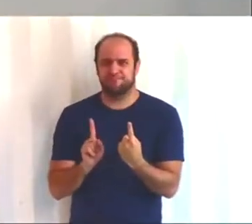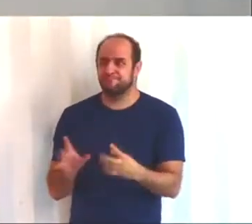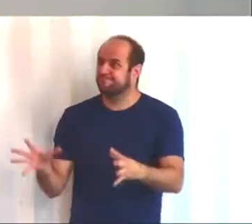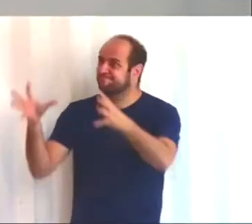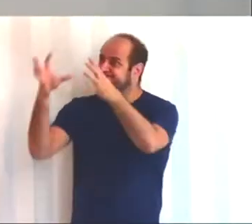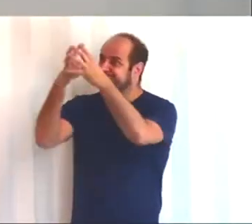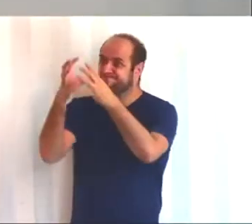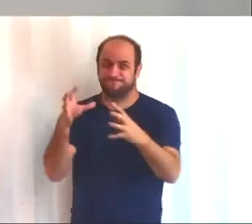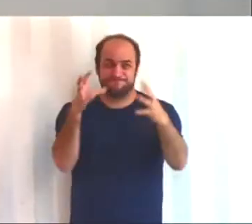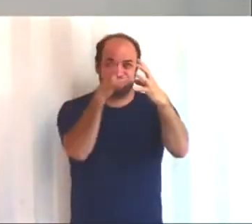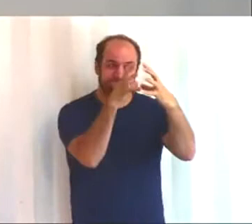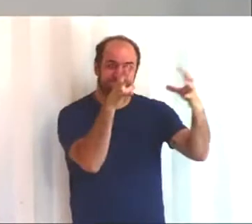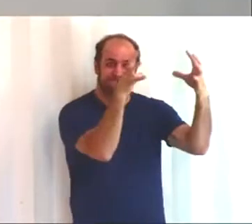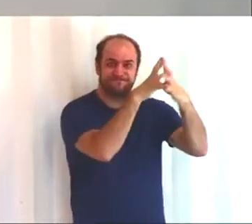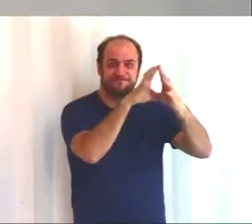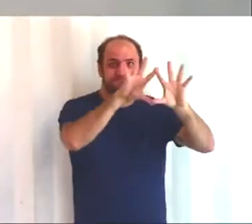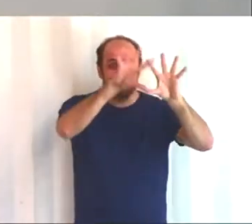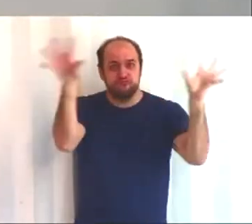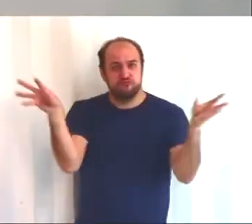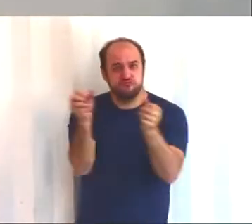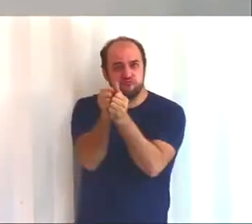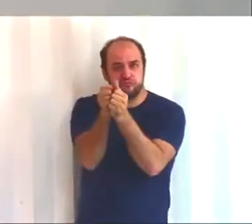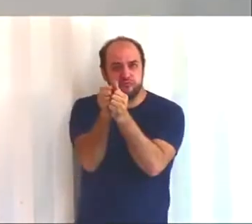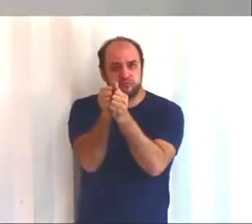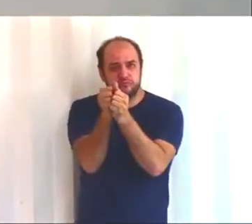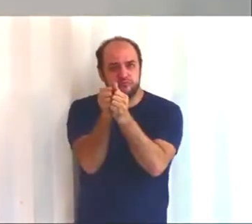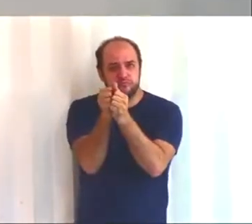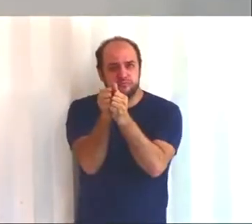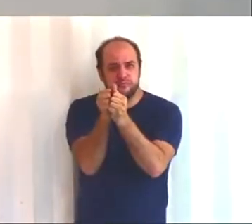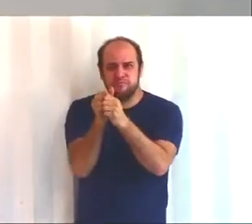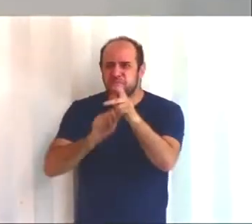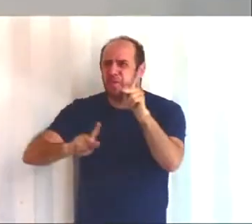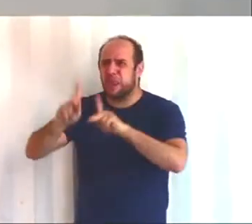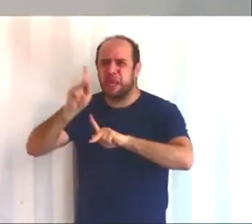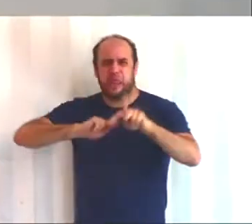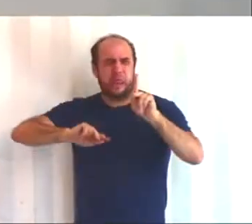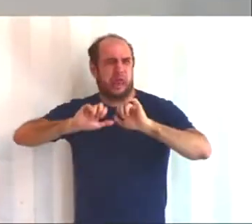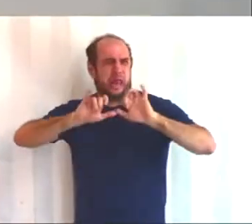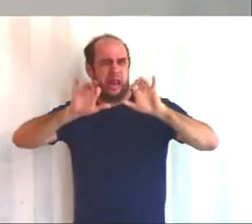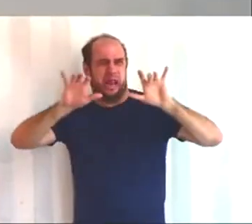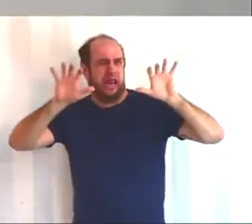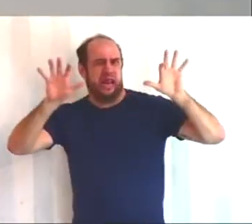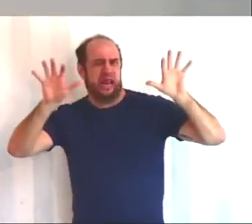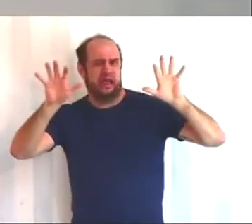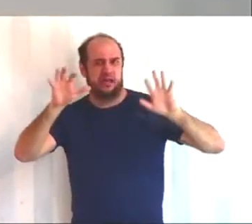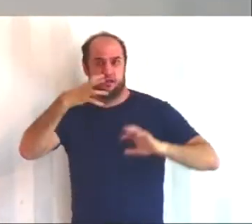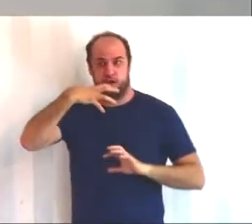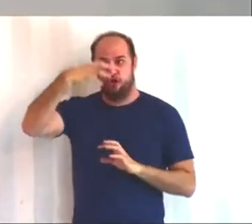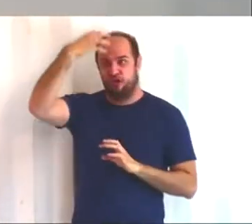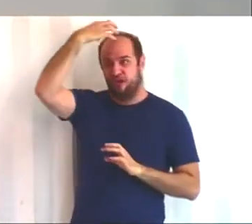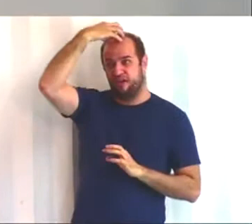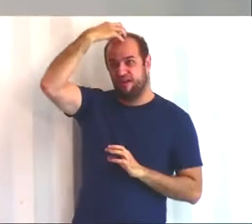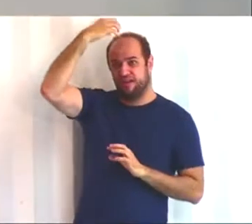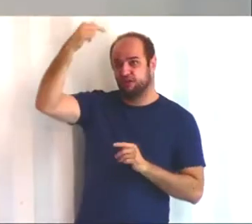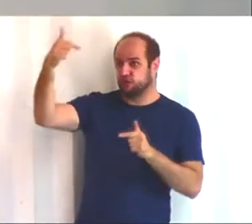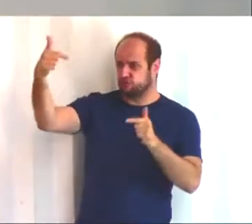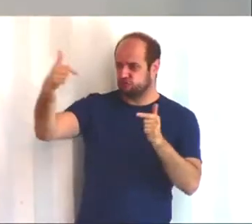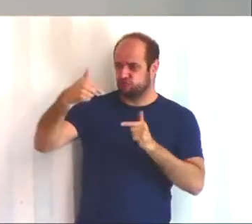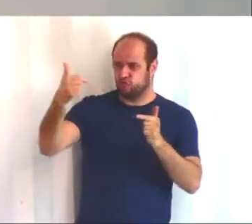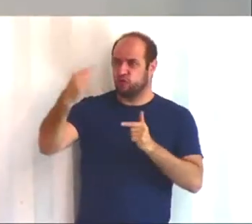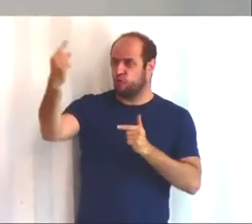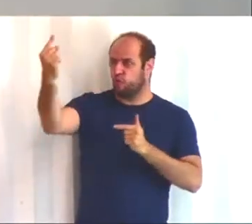um ajuntamento. É muita gente. Os reis se achegarão contra